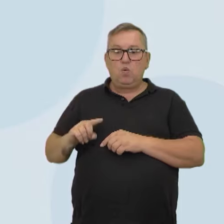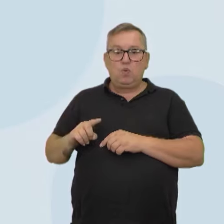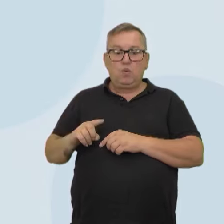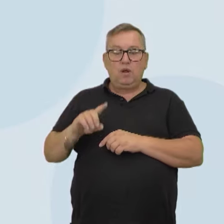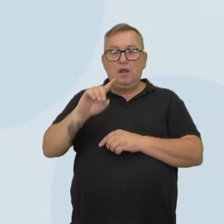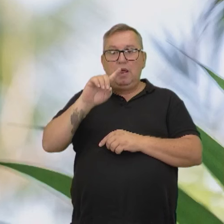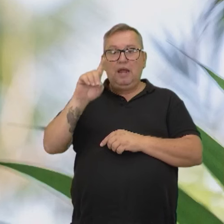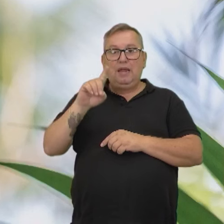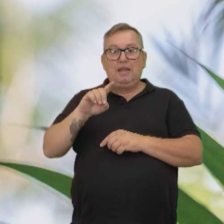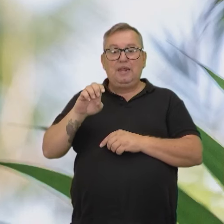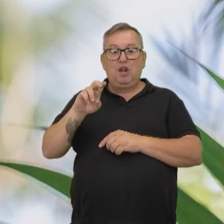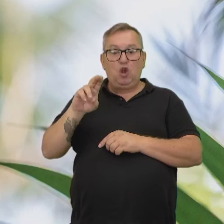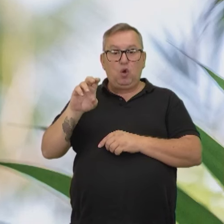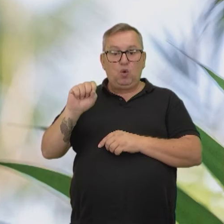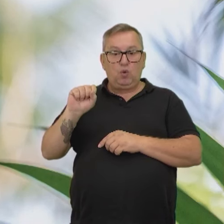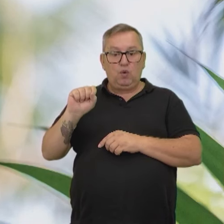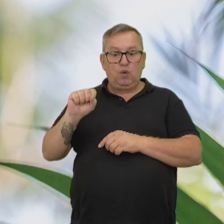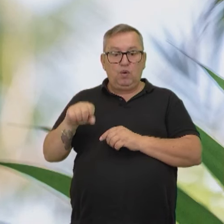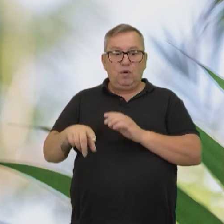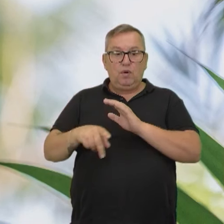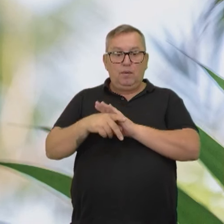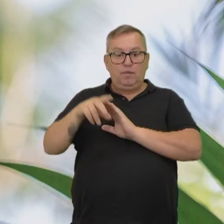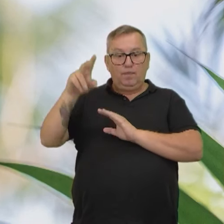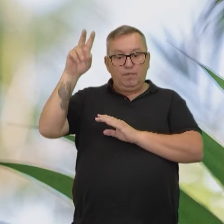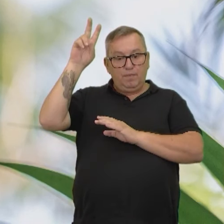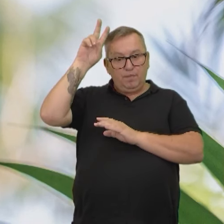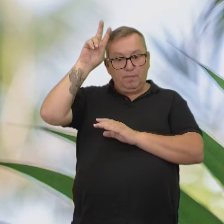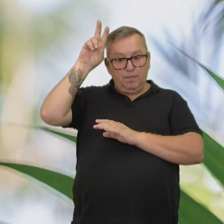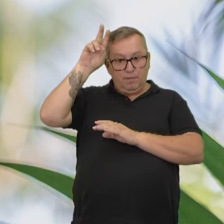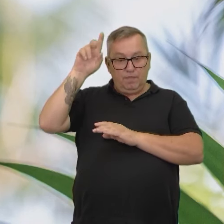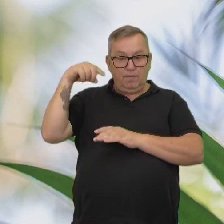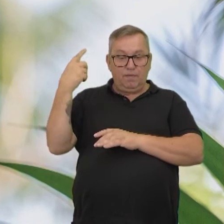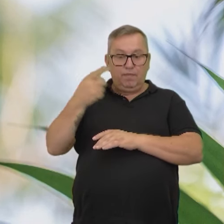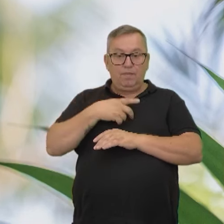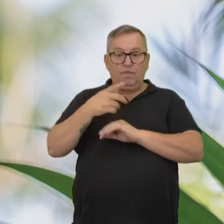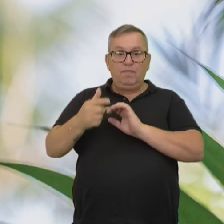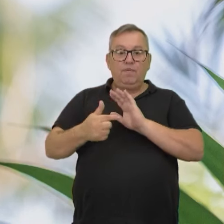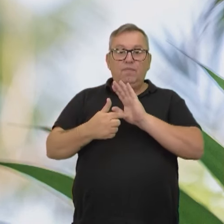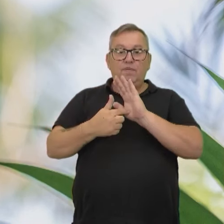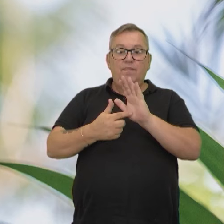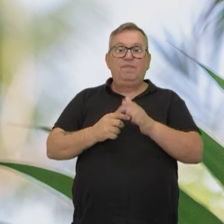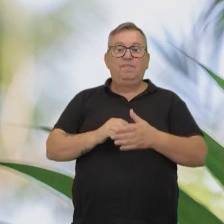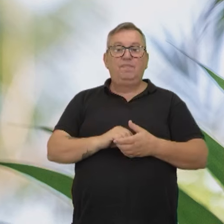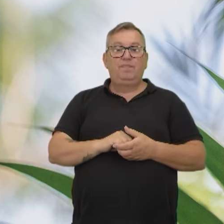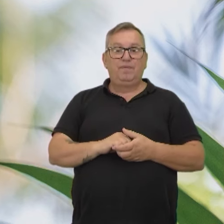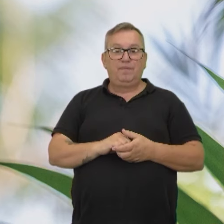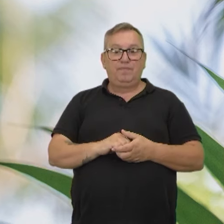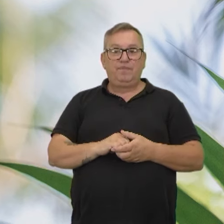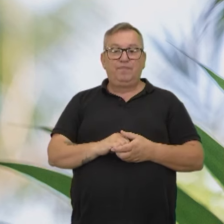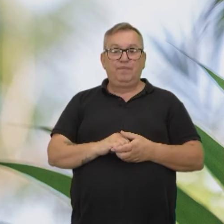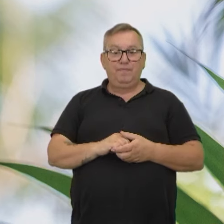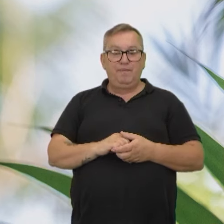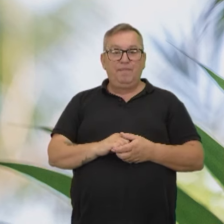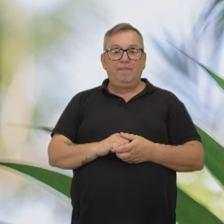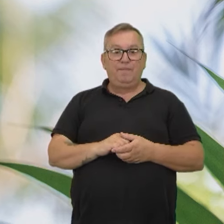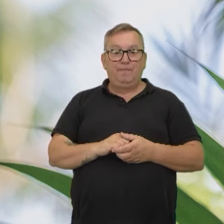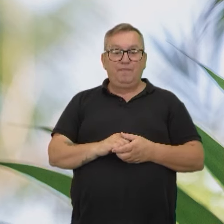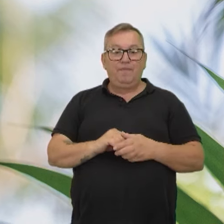o Zeus. Povos originários do Brasil também tinham a sua expressão ritualística. Eles